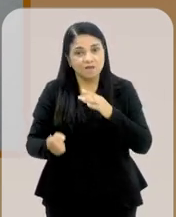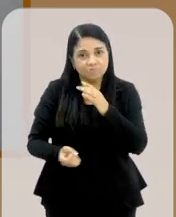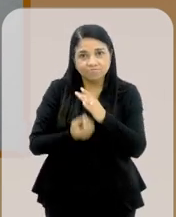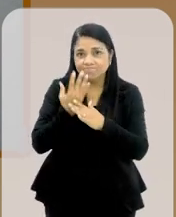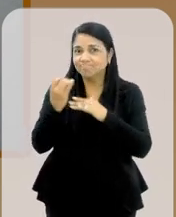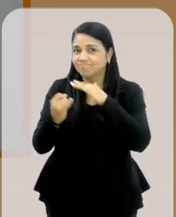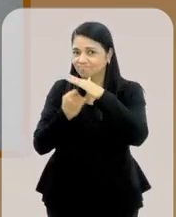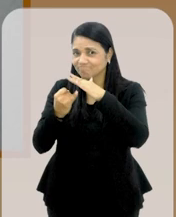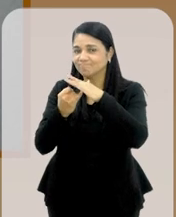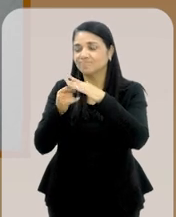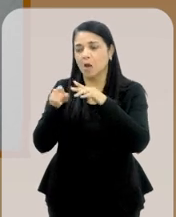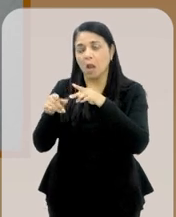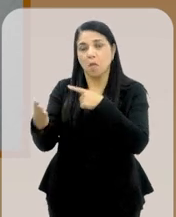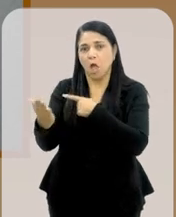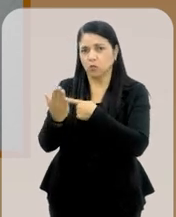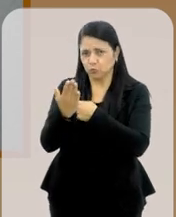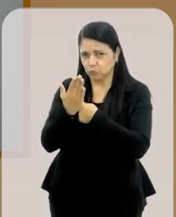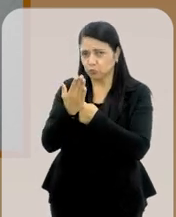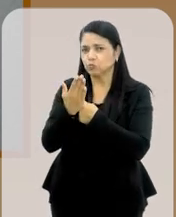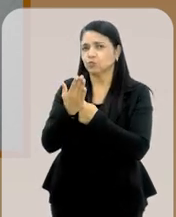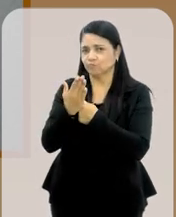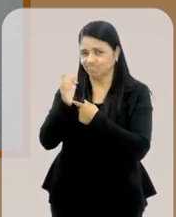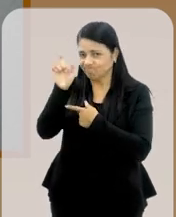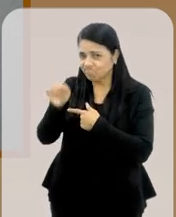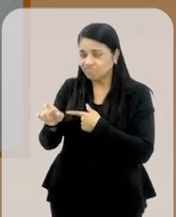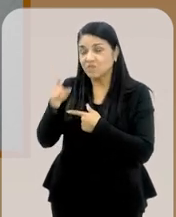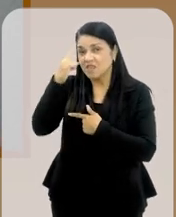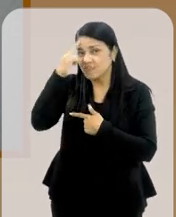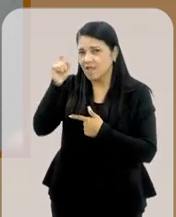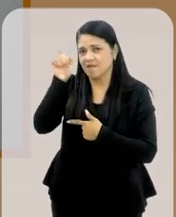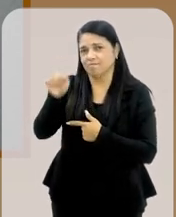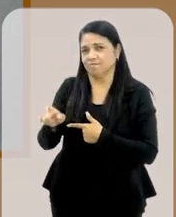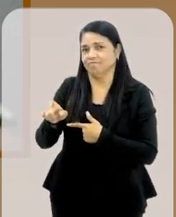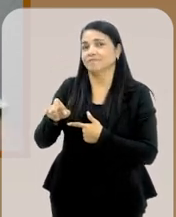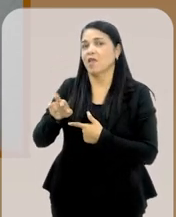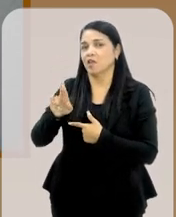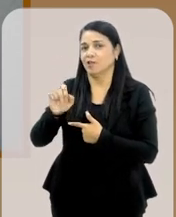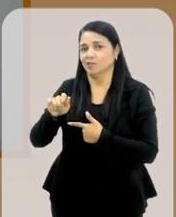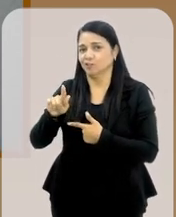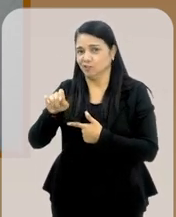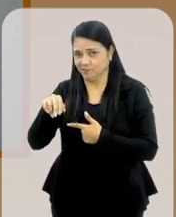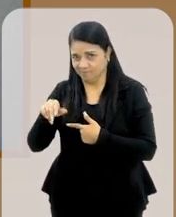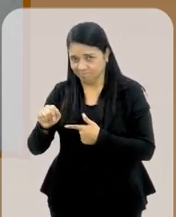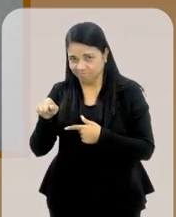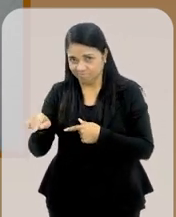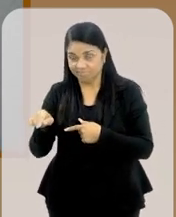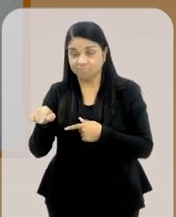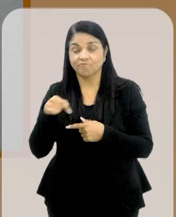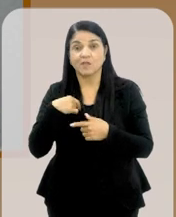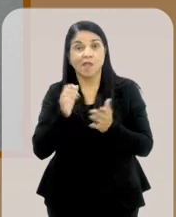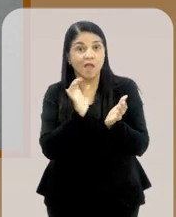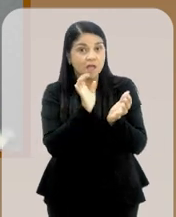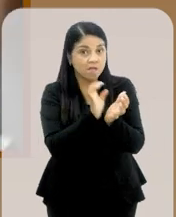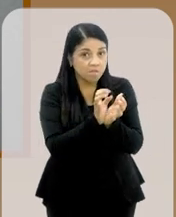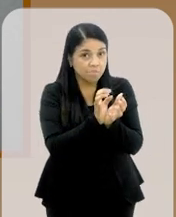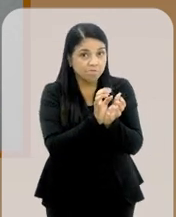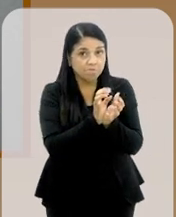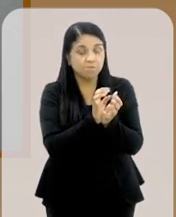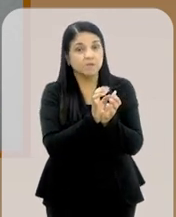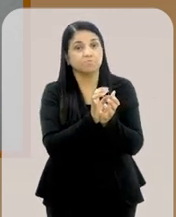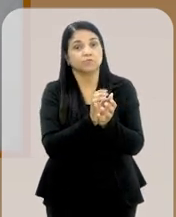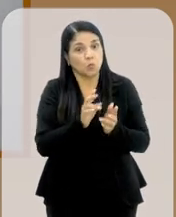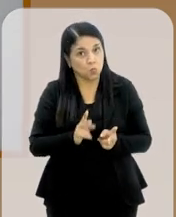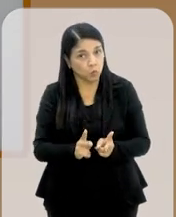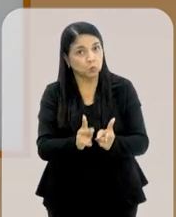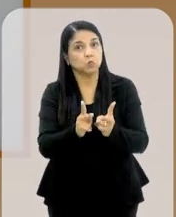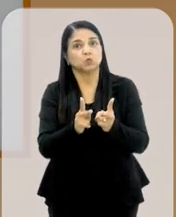A criação do Instituto eu devo a ela, entendeu? Que a ideia foi dela. E a equipe que foi